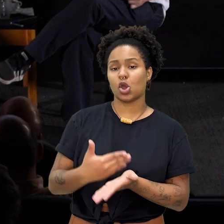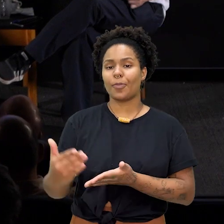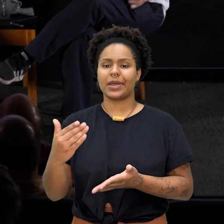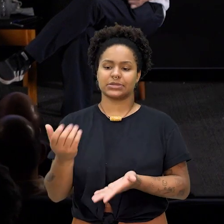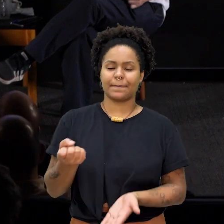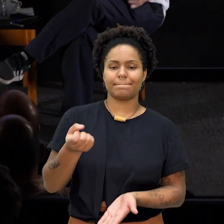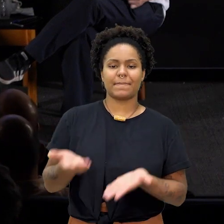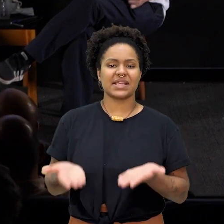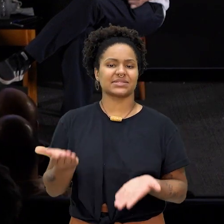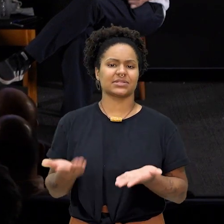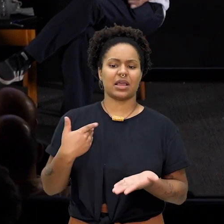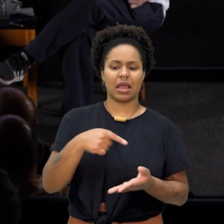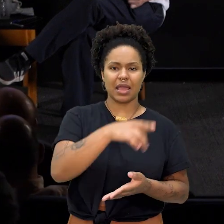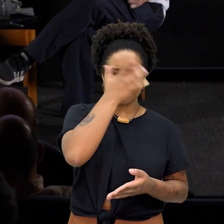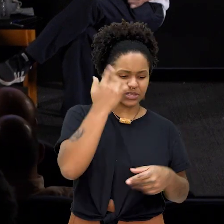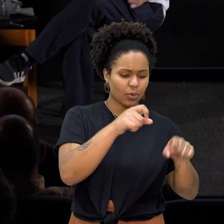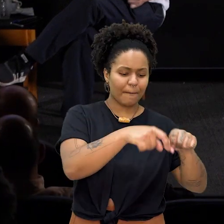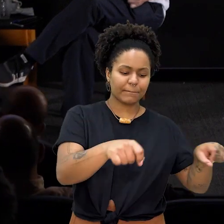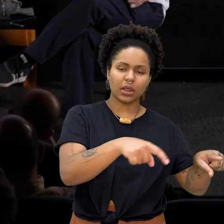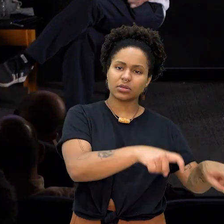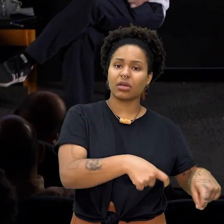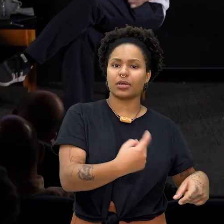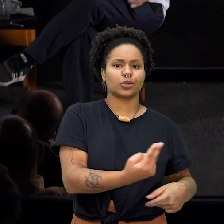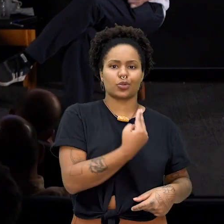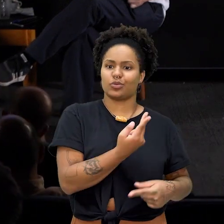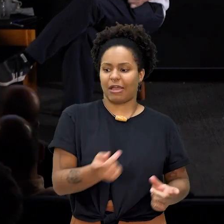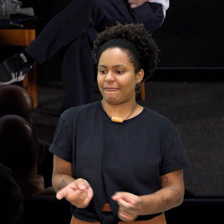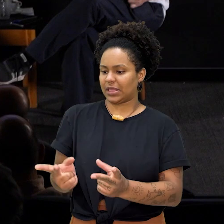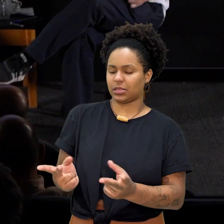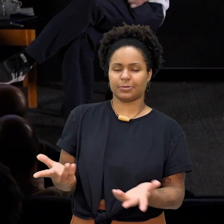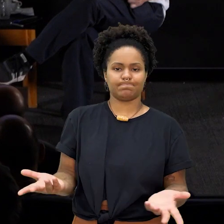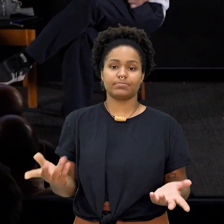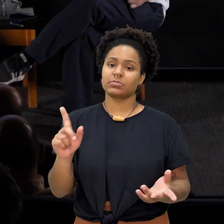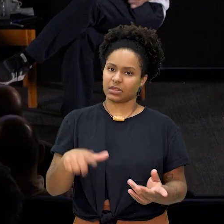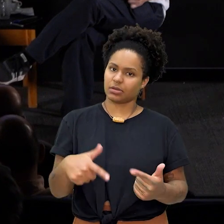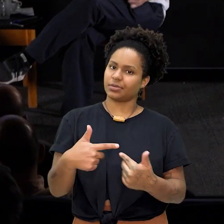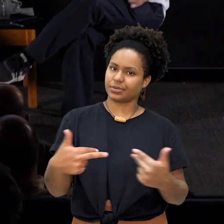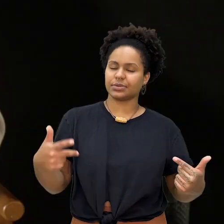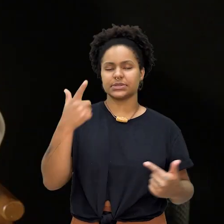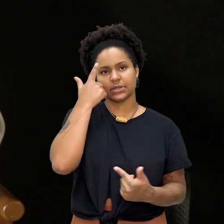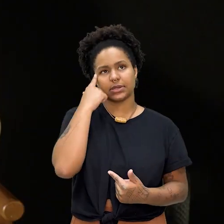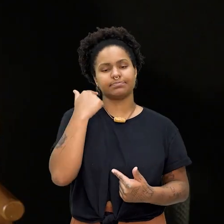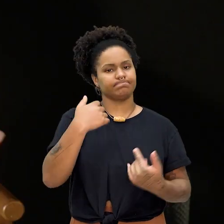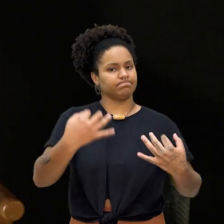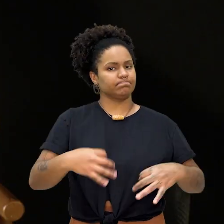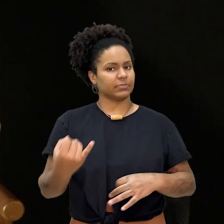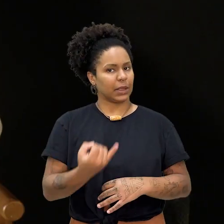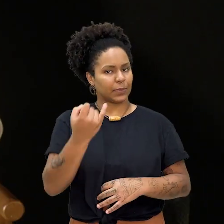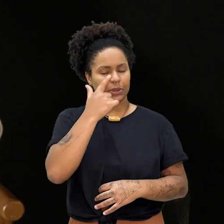ser vendida, aí aquele pequeno produtor também não tem como vender a comida dele. Então, são questões